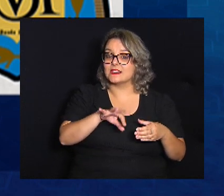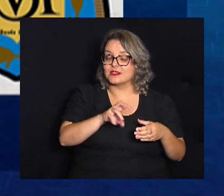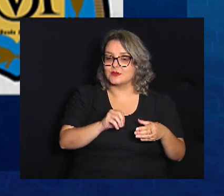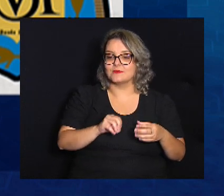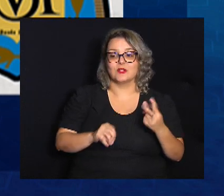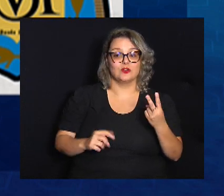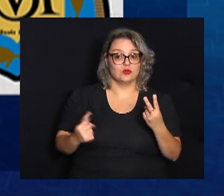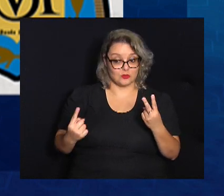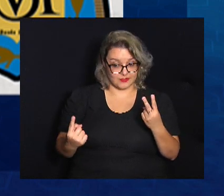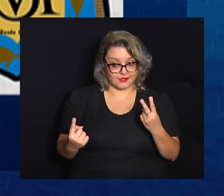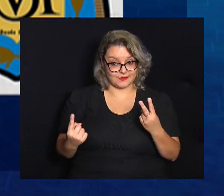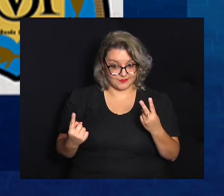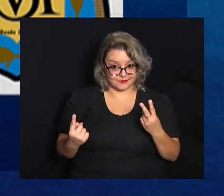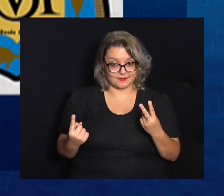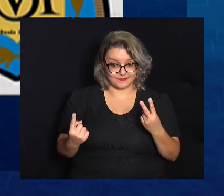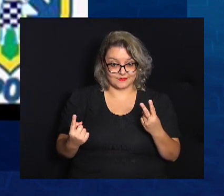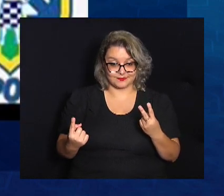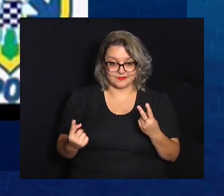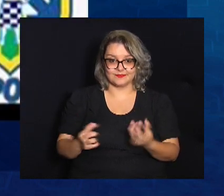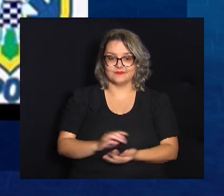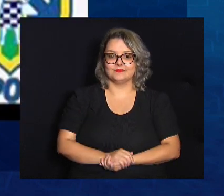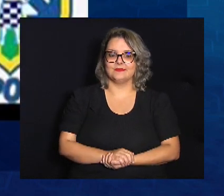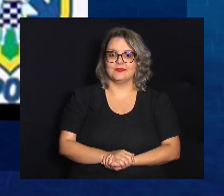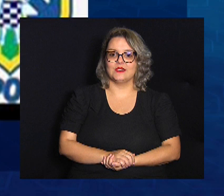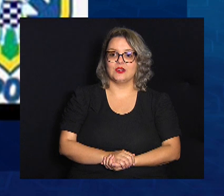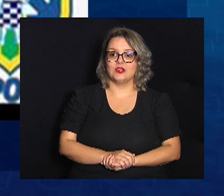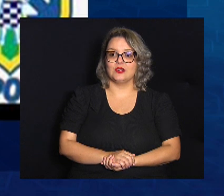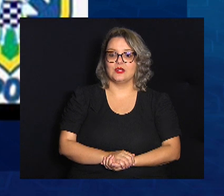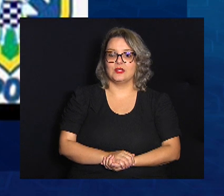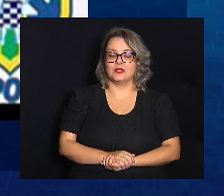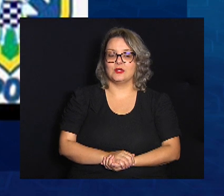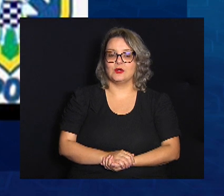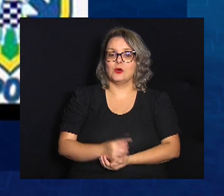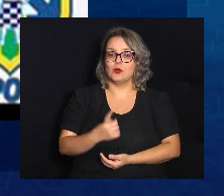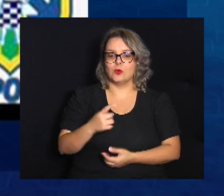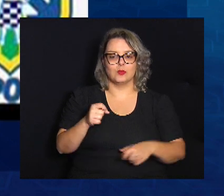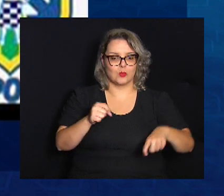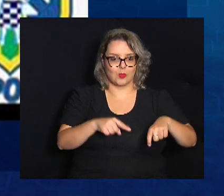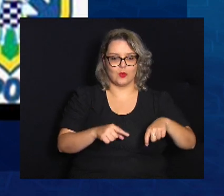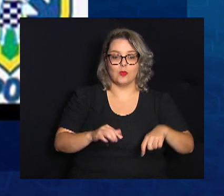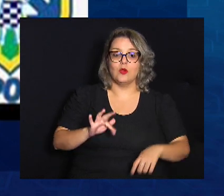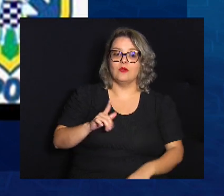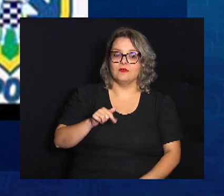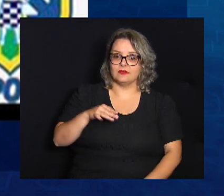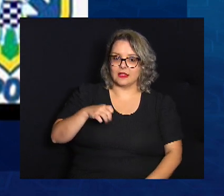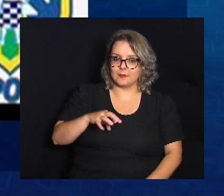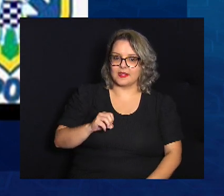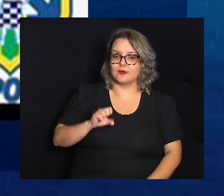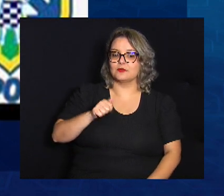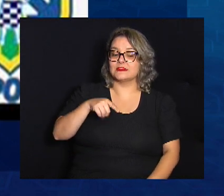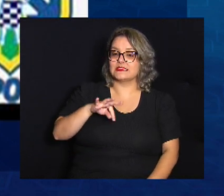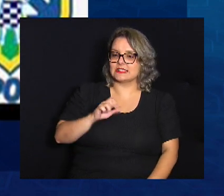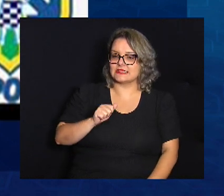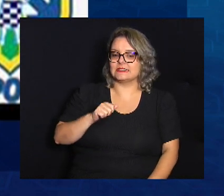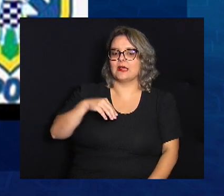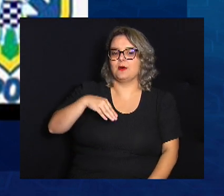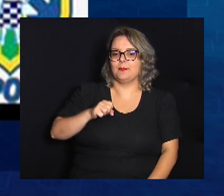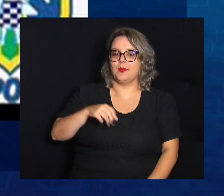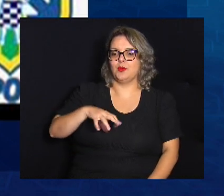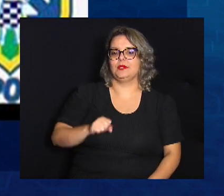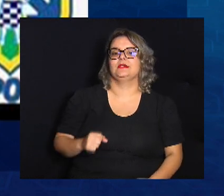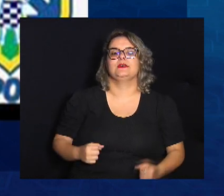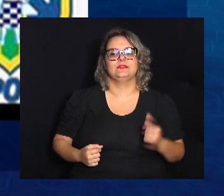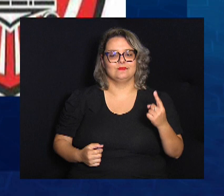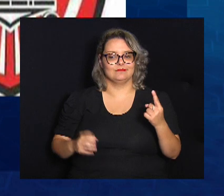2-1 do Atlético São Marcos Só Moleques. E em jogo com apenas um gol, o Flamengo Santa Mônica derrotou o Família Campo Belo